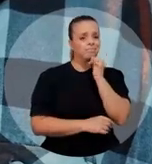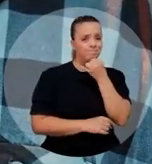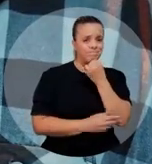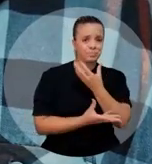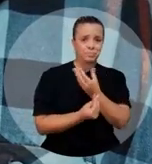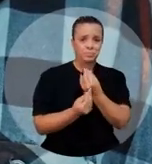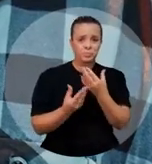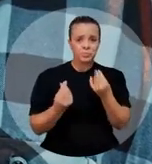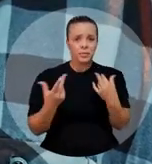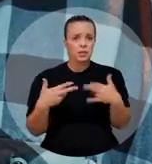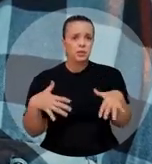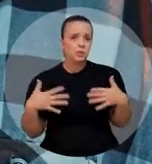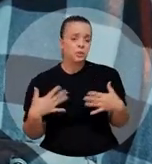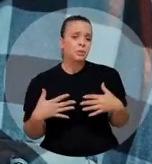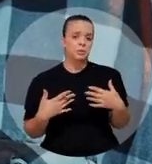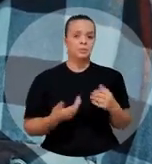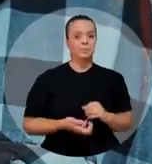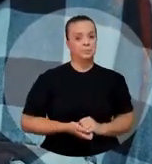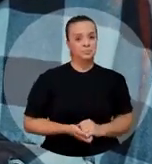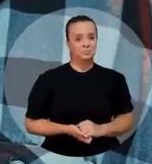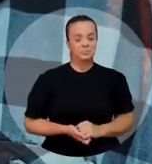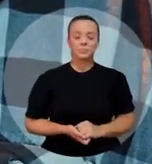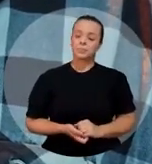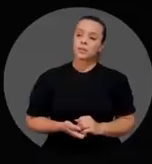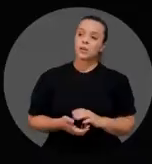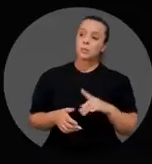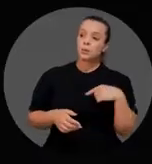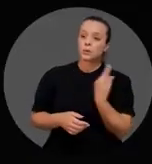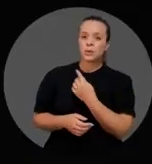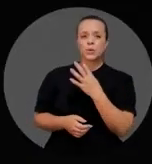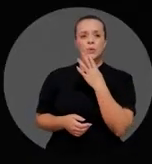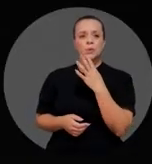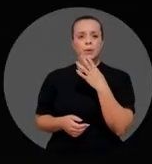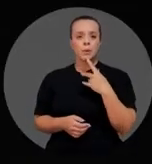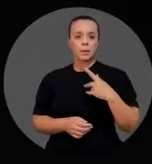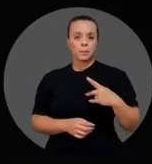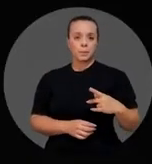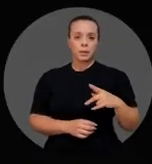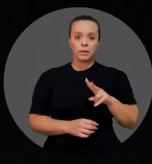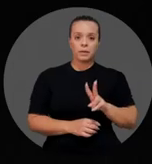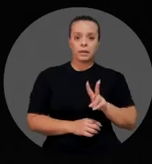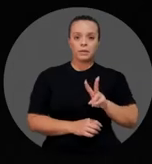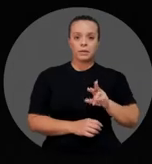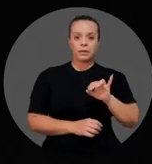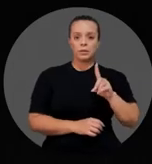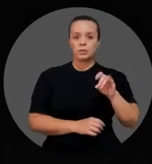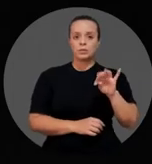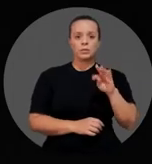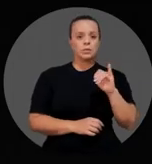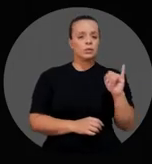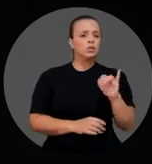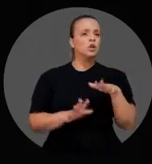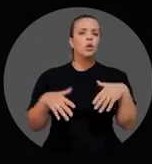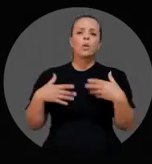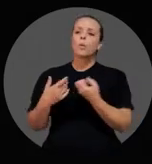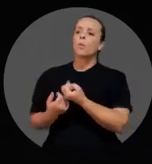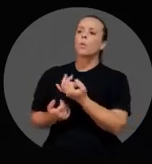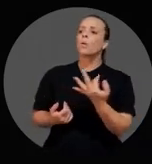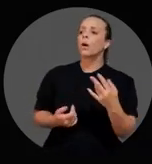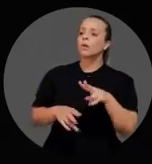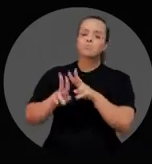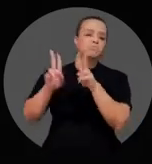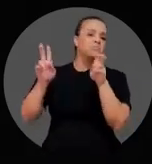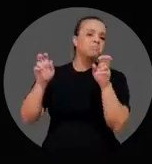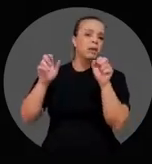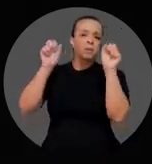muita coisa, como combustível. Pra gente conhecer PV Vidotti agora como roteirista e diretor, quais são esses temas